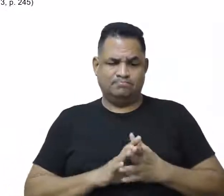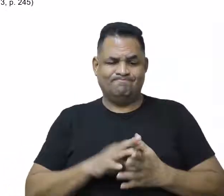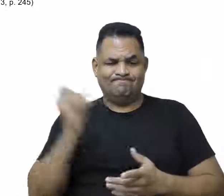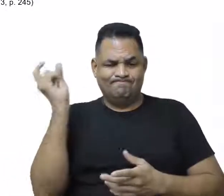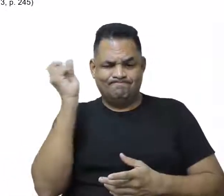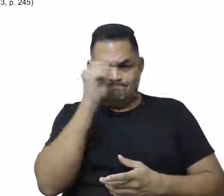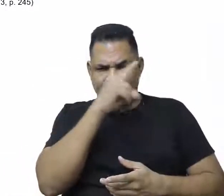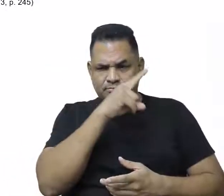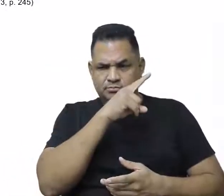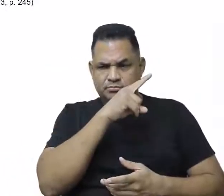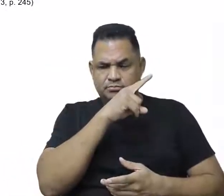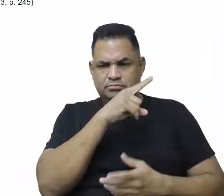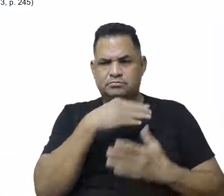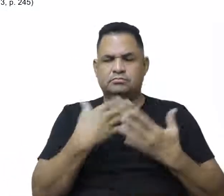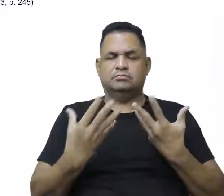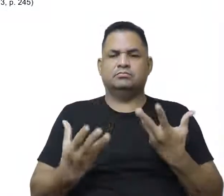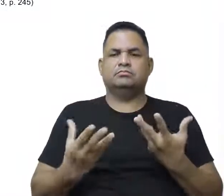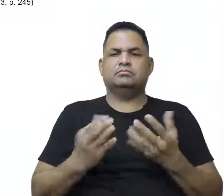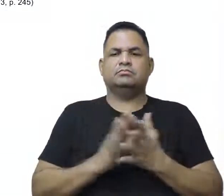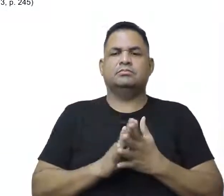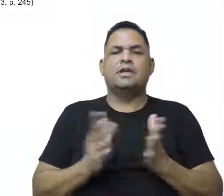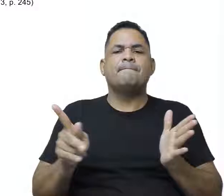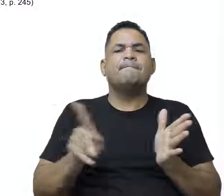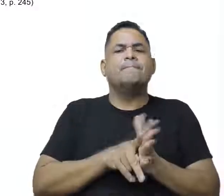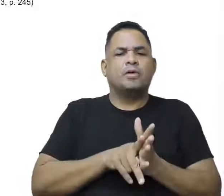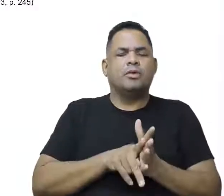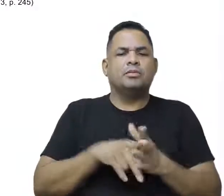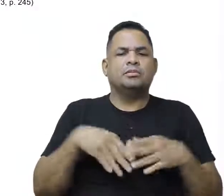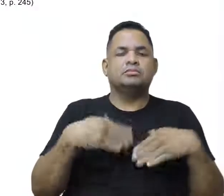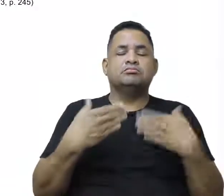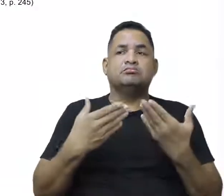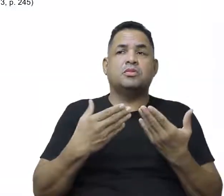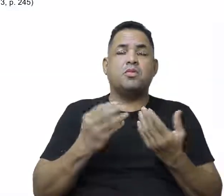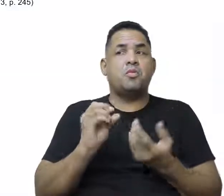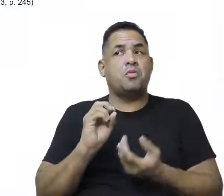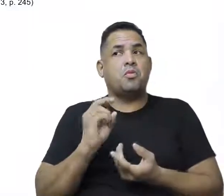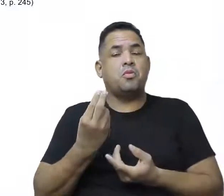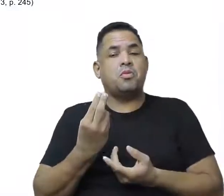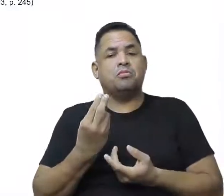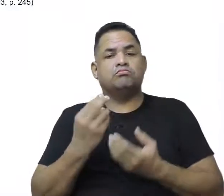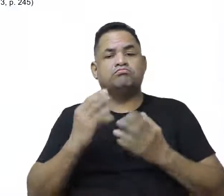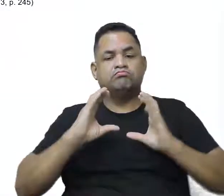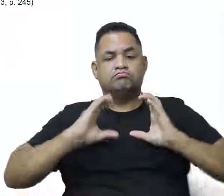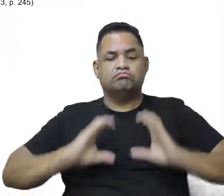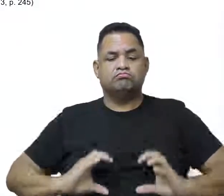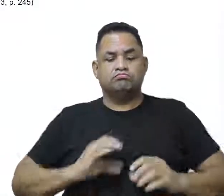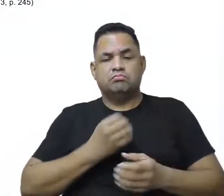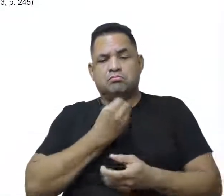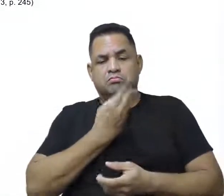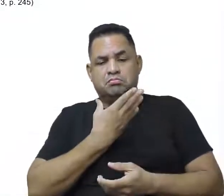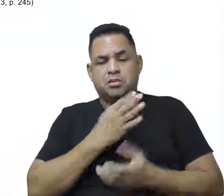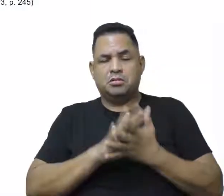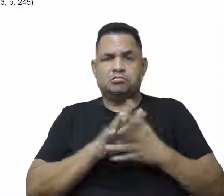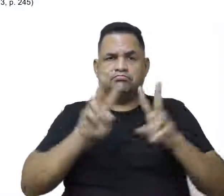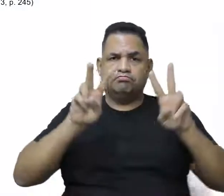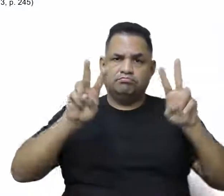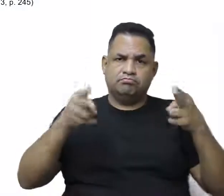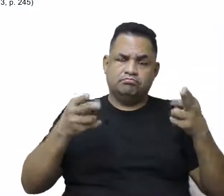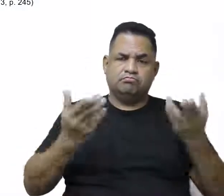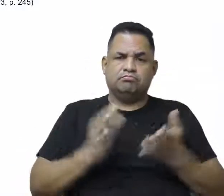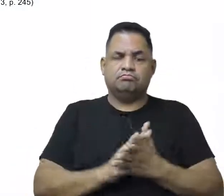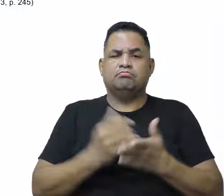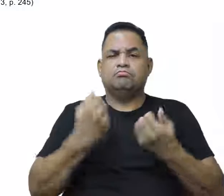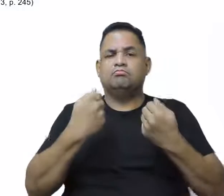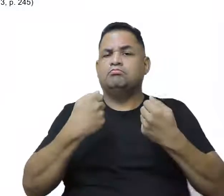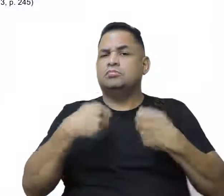difícil ali, um comportamento peculiar, ou de um comportamento bom ali, entre aspas, né, que o indivíduo possa